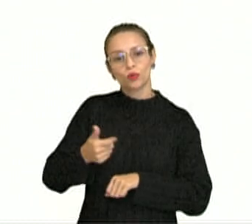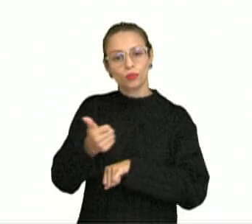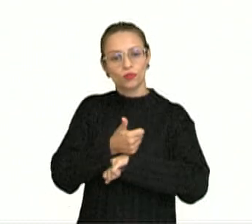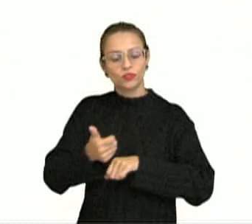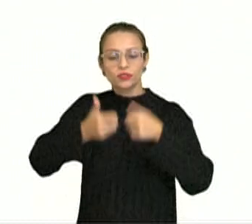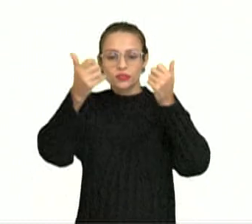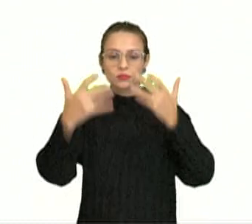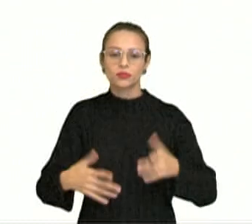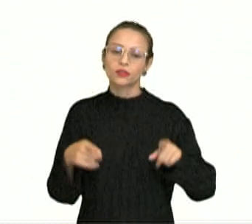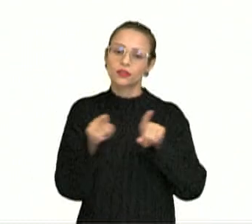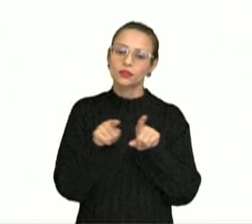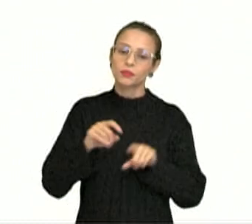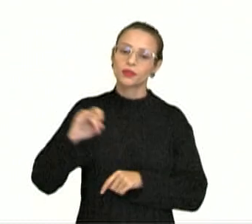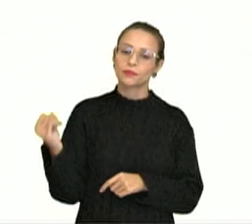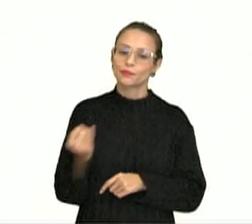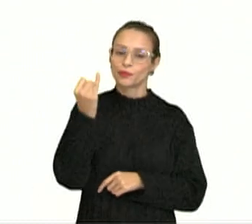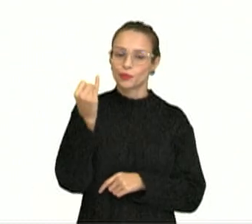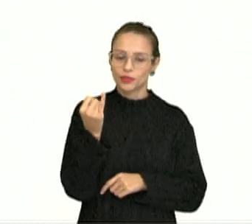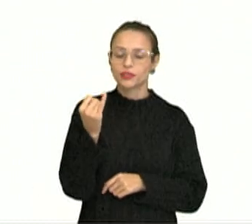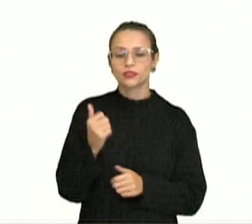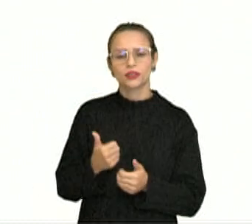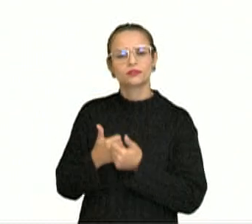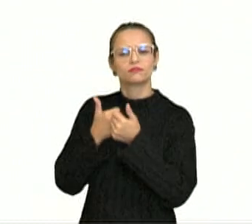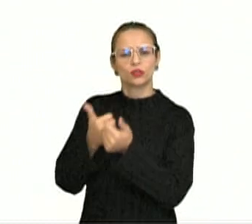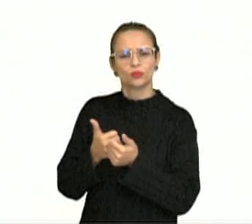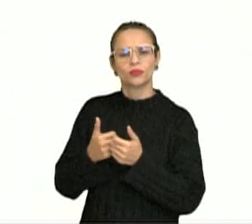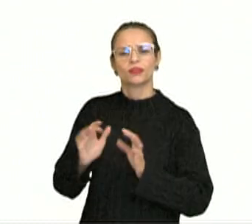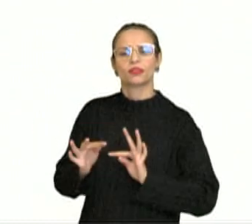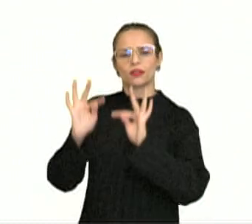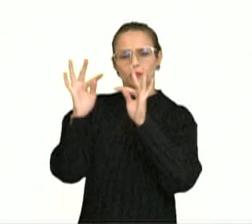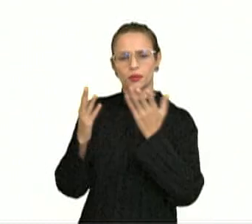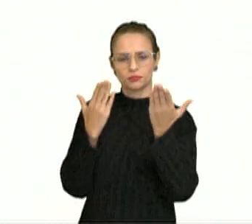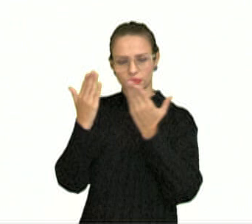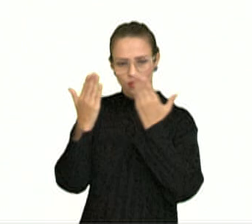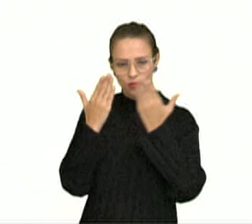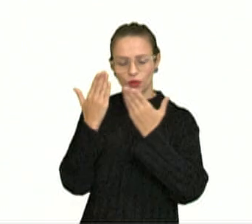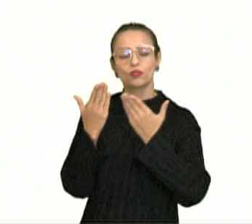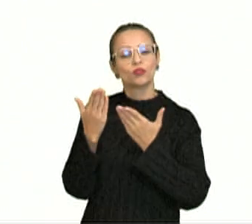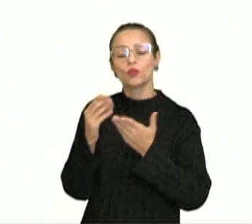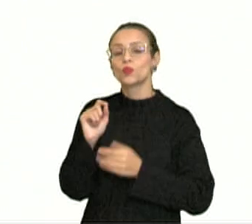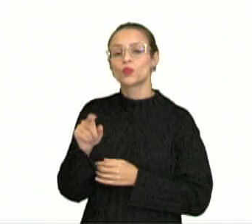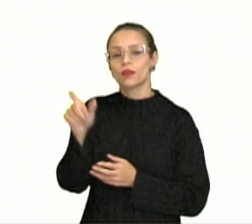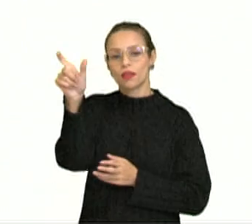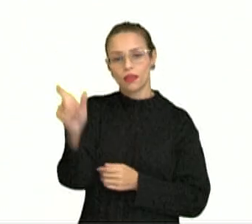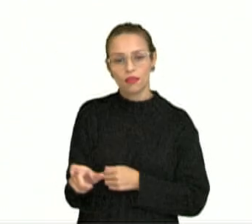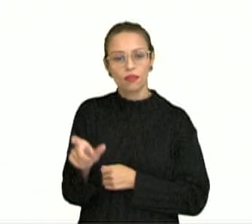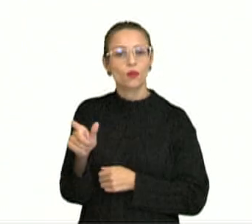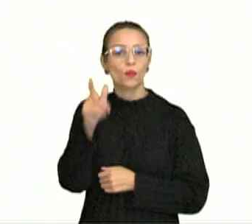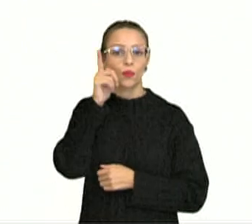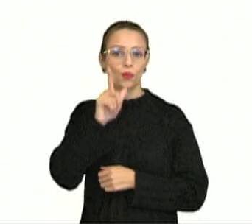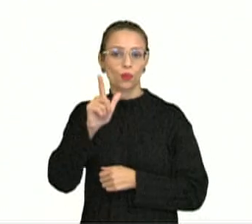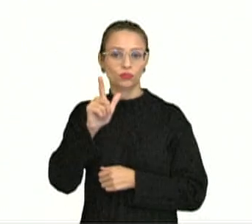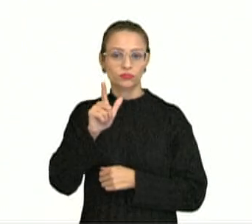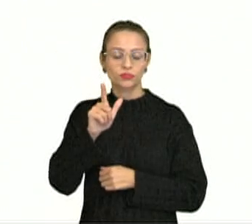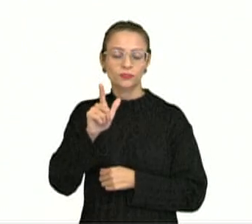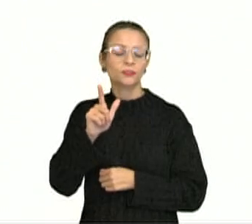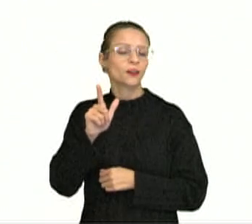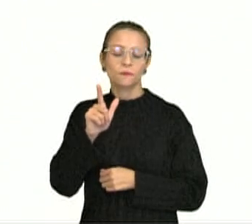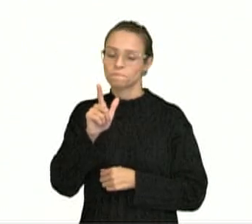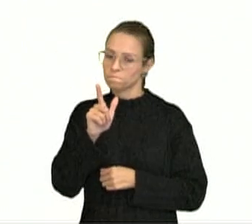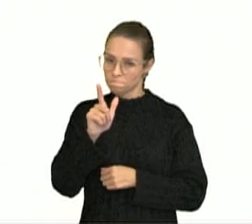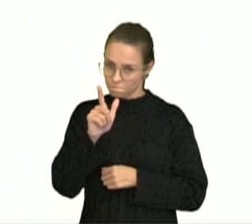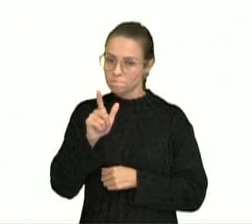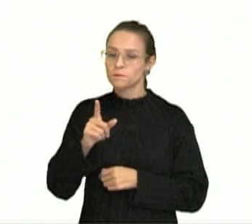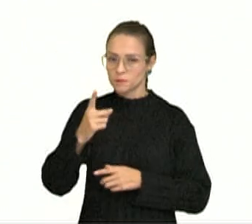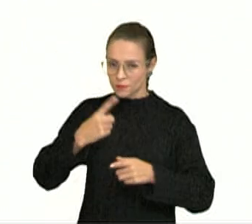também a importância do acompanhamento psicológico nesses casos para que o indivíduo consiga potencializar